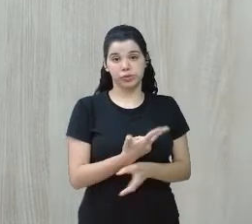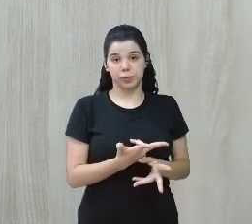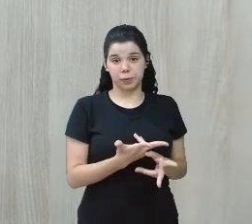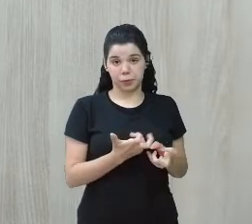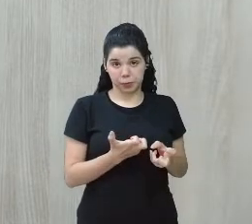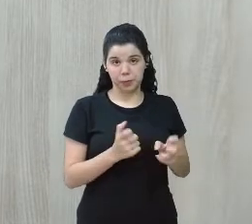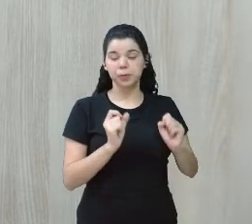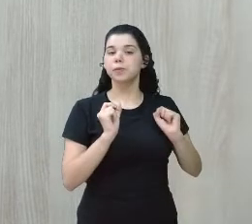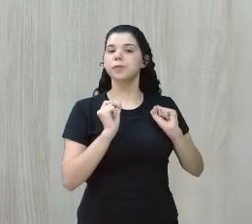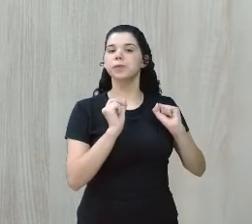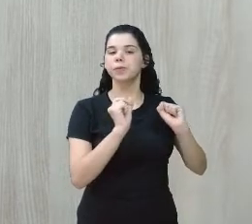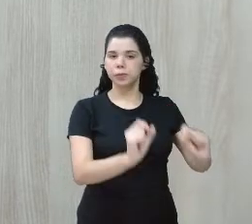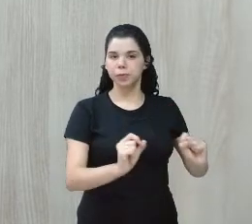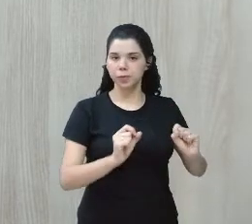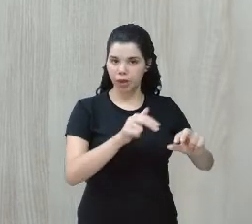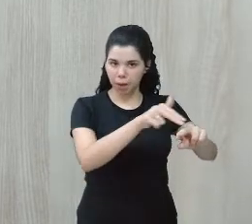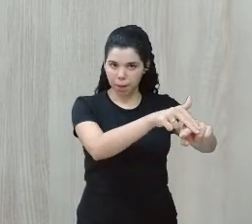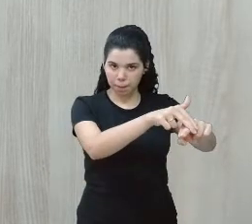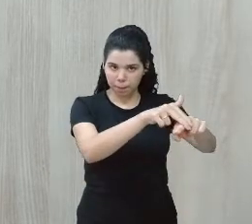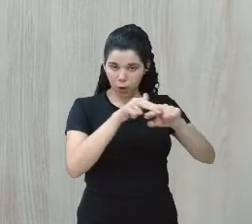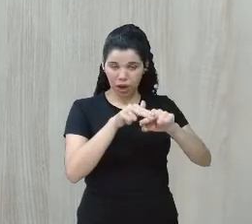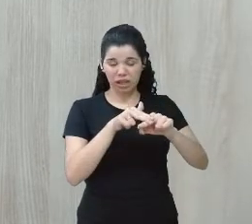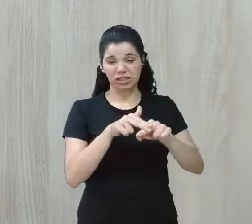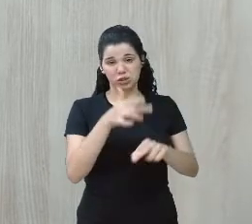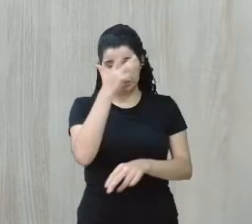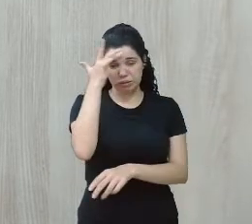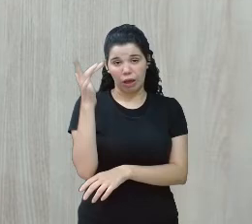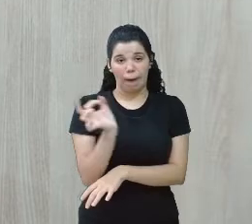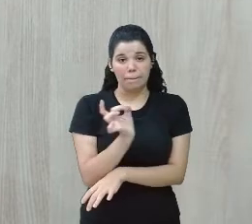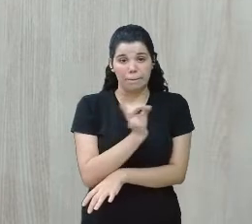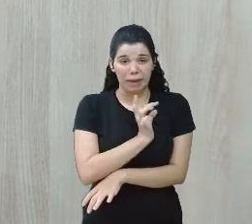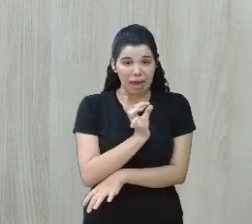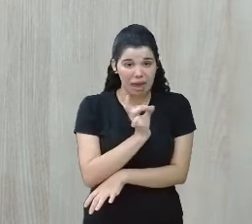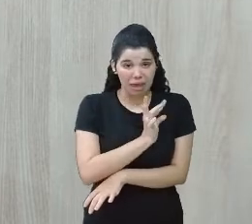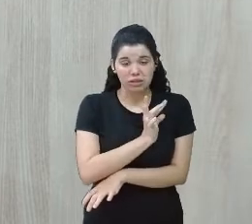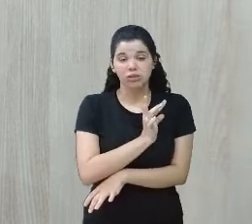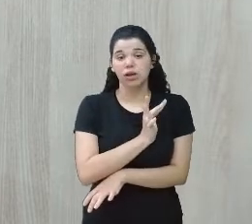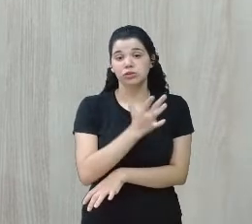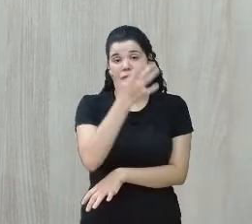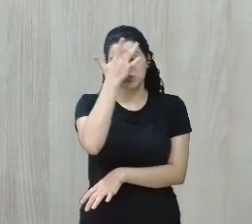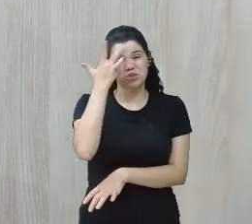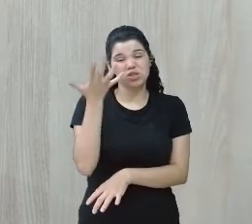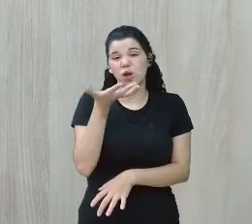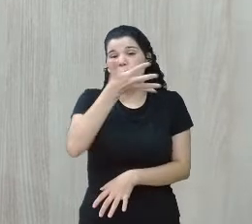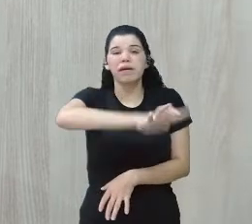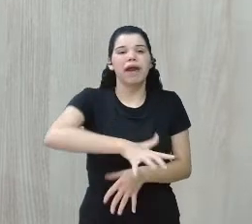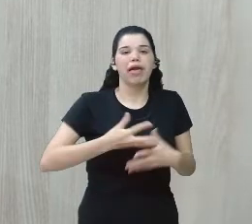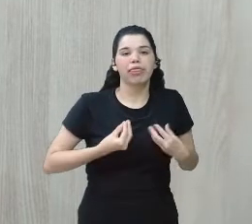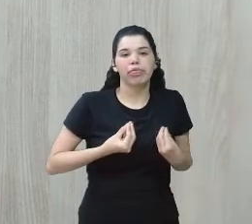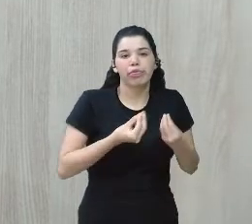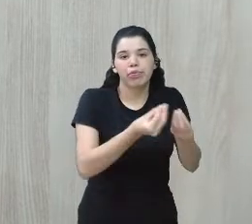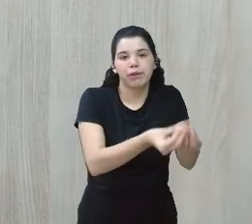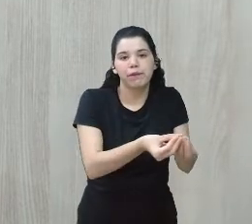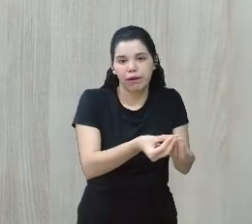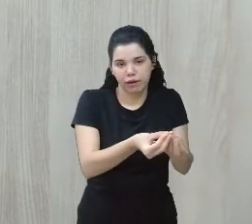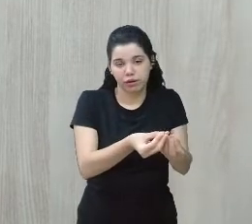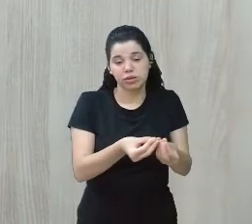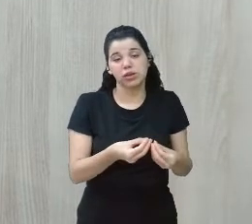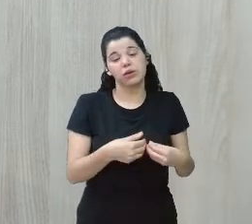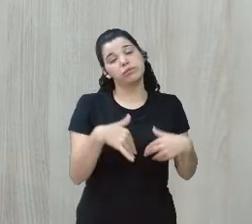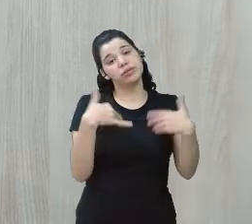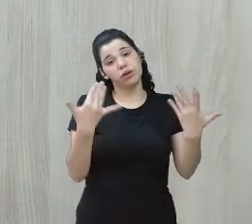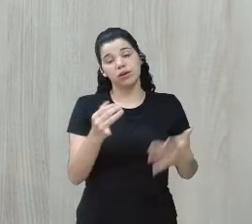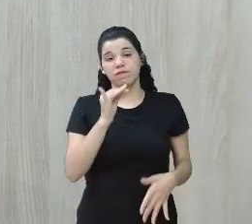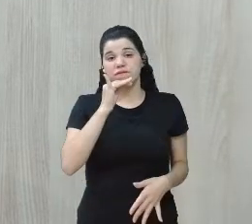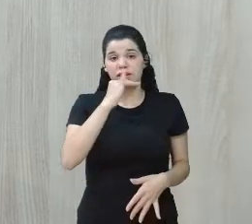percebe é que, devido a esse medo, então muitos doadores estão se afastando. E com esse afastamento,